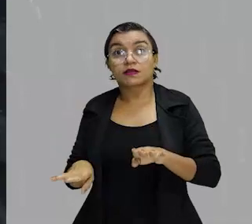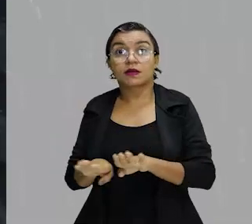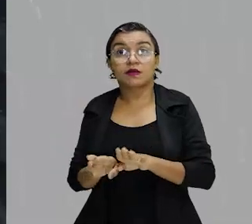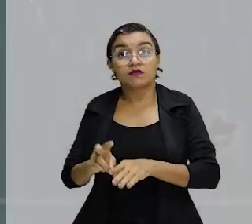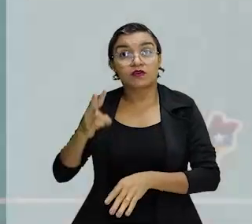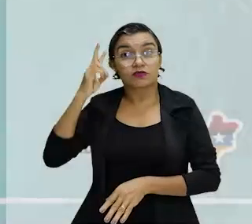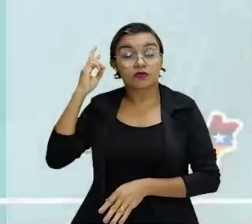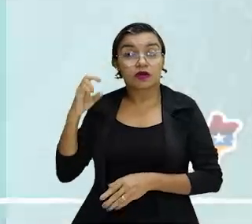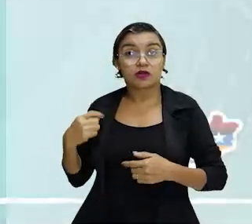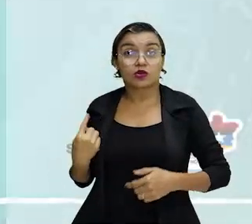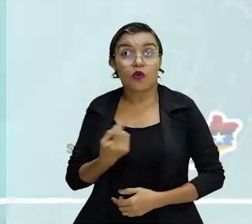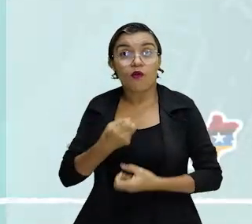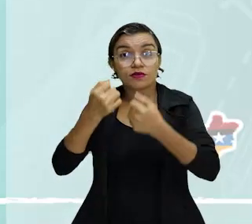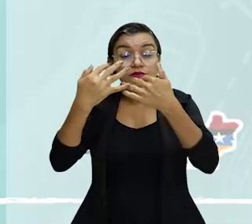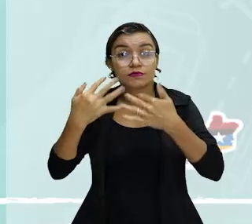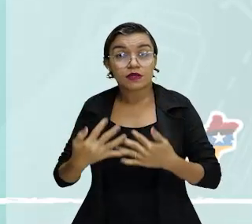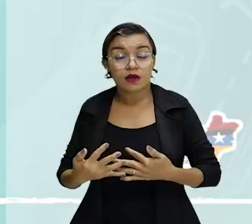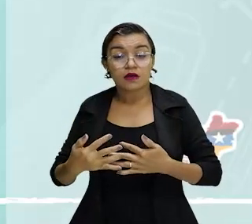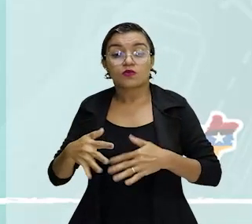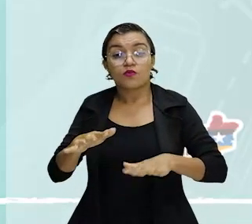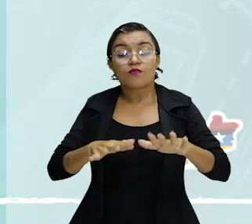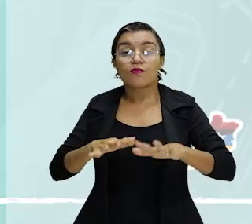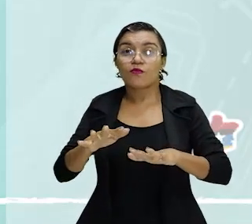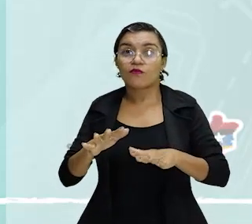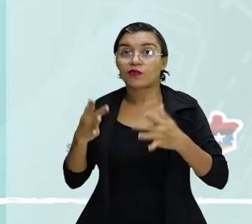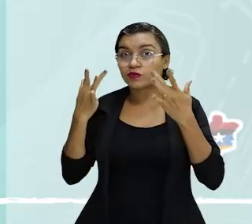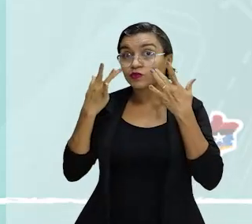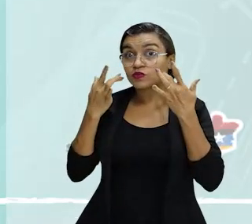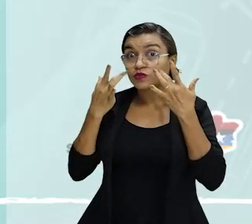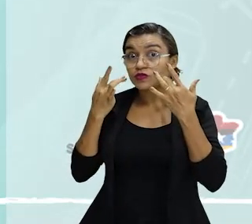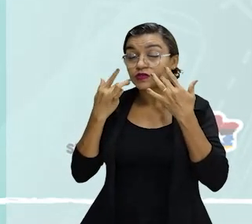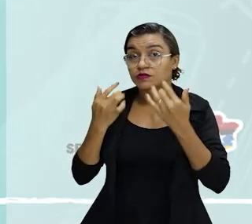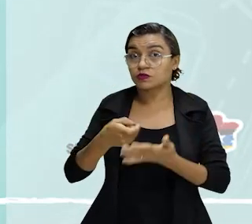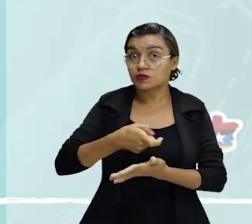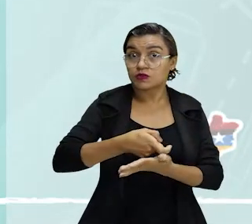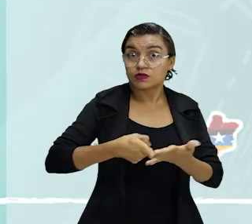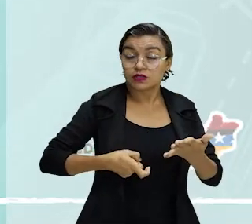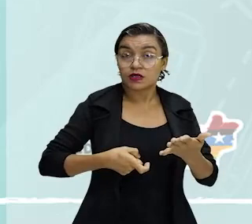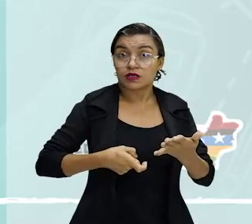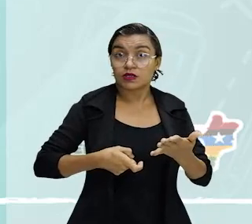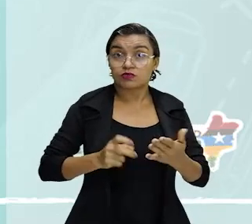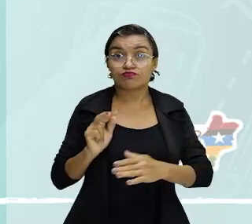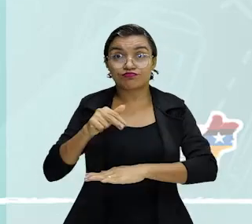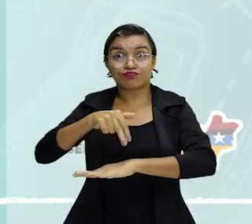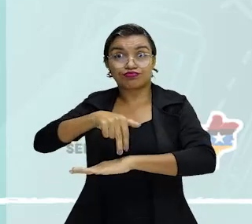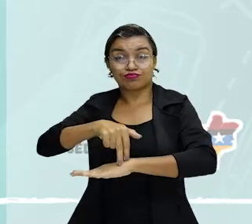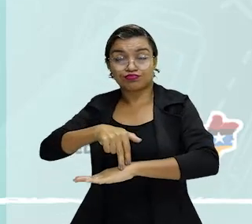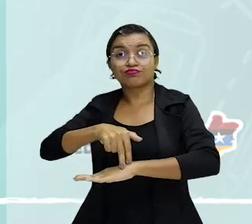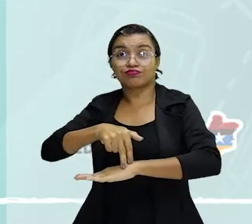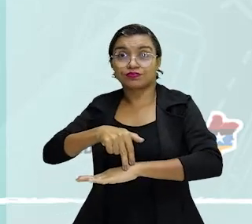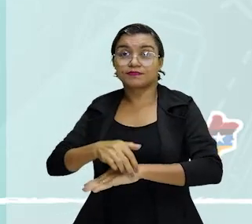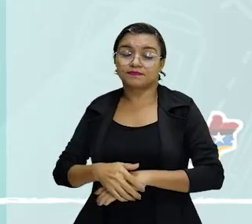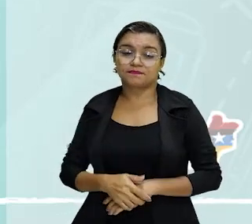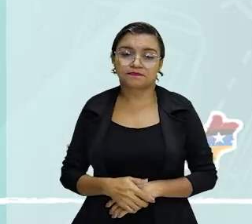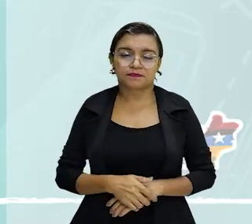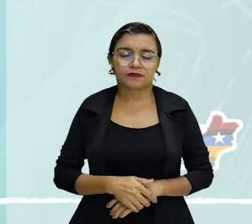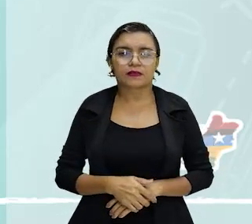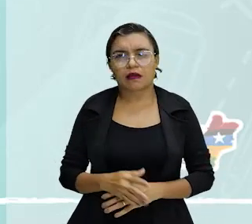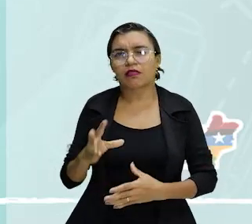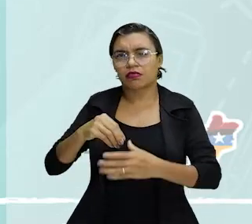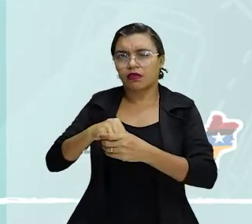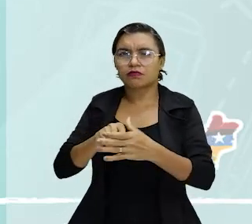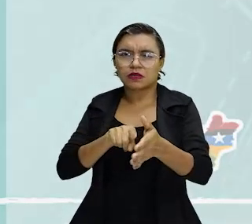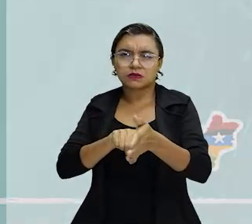justamente falando do movimento do teatro ou do texto encenado nas questões, tá? Quando a gente vai